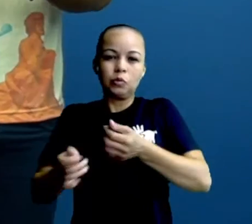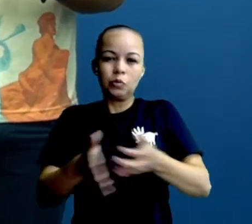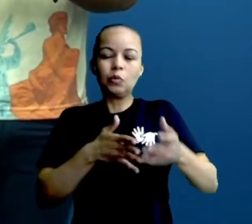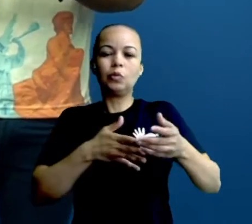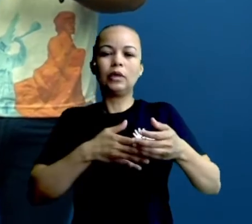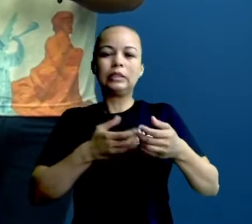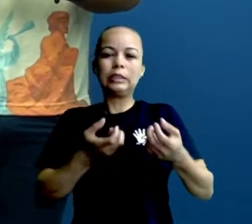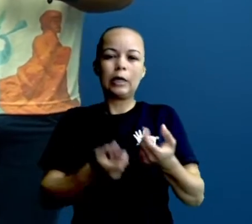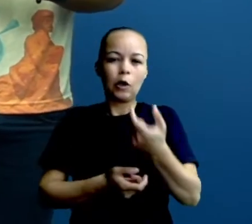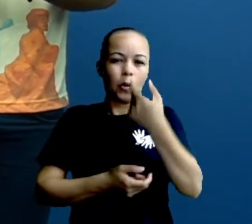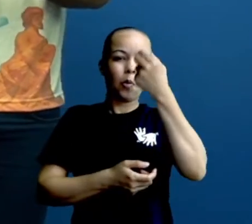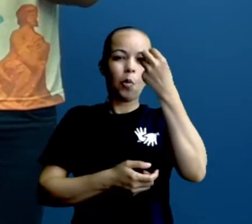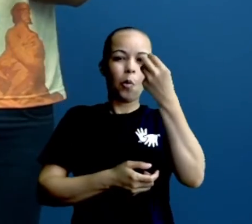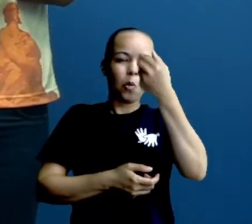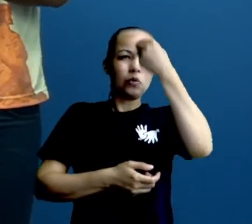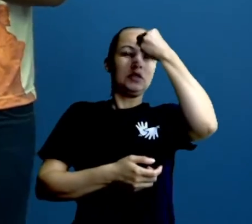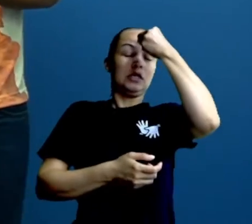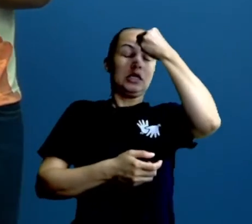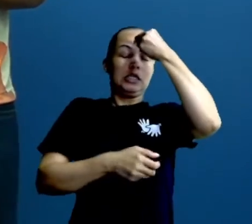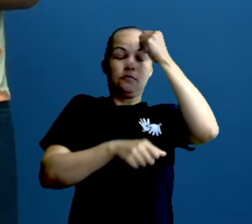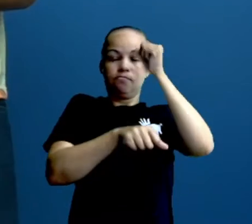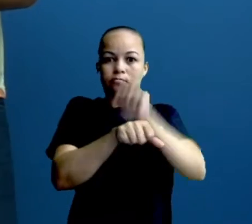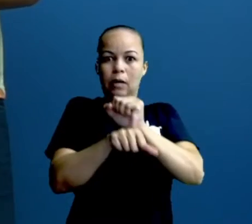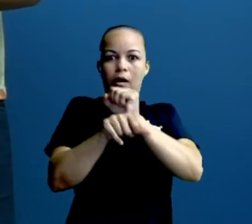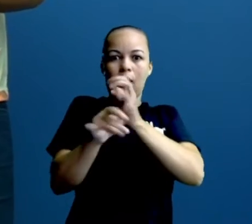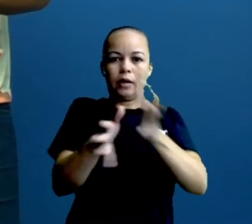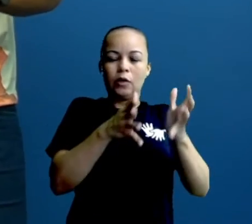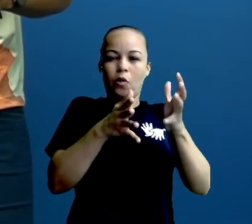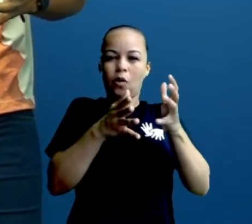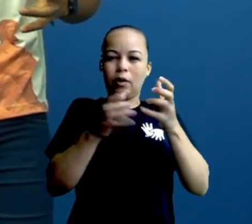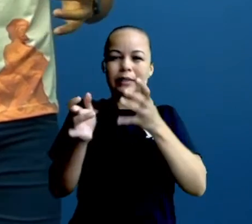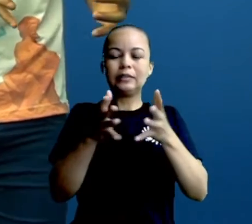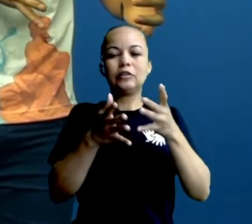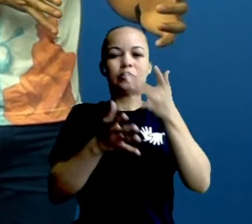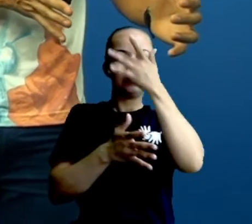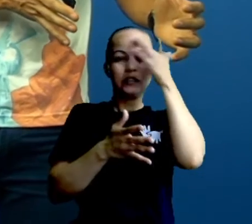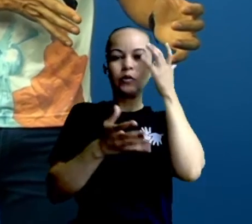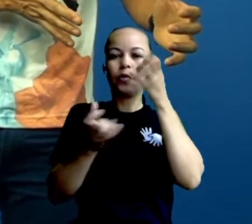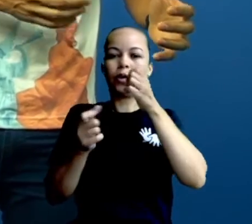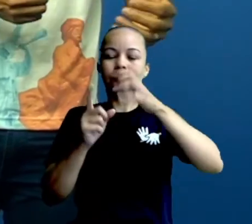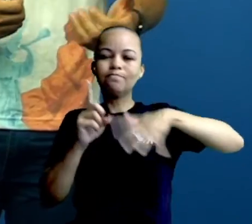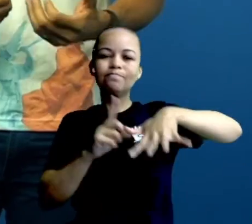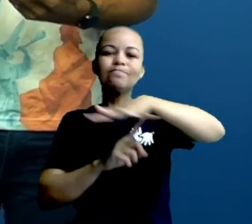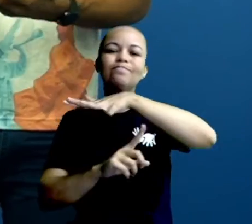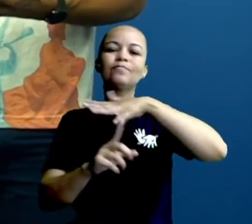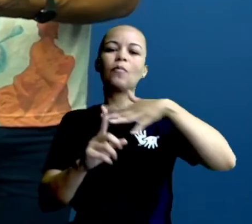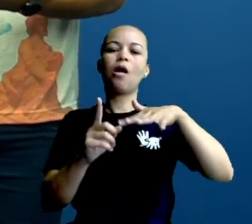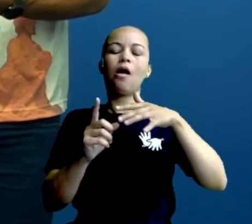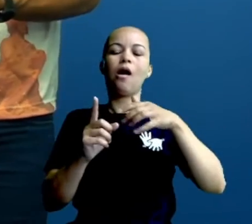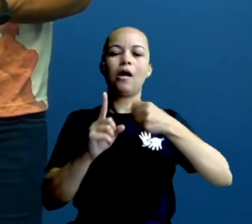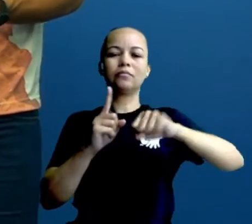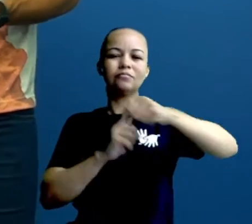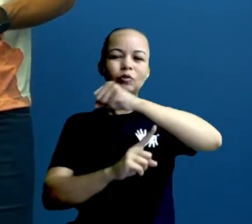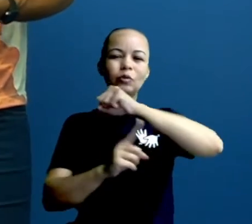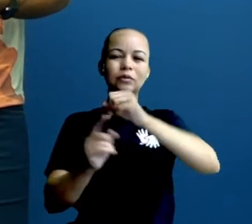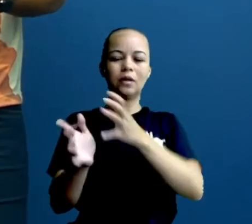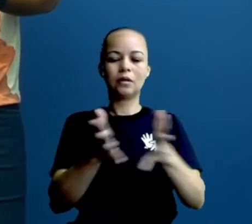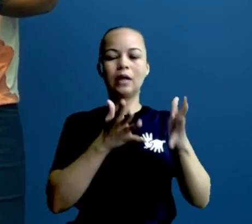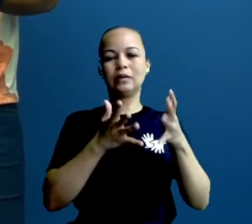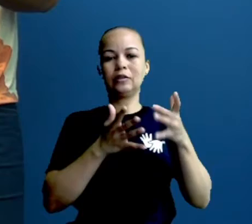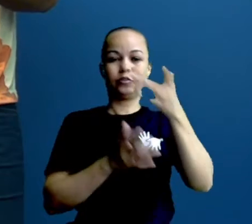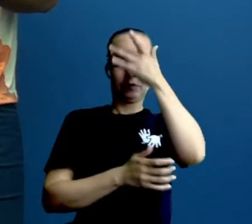tiram a consciência daquela pessoa e colocam muitas vezes essa pessoa à margem da sociedade. Muitas vezes são pessoas que